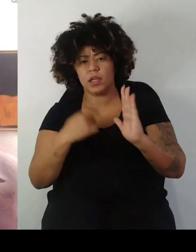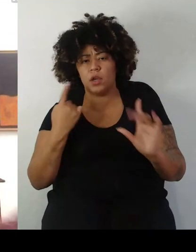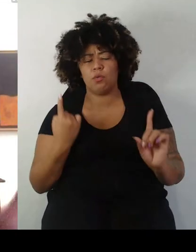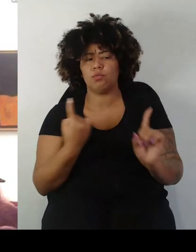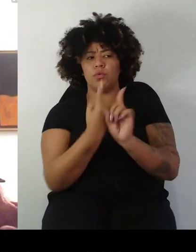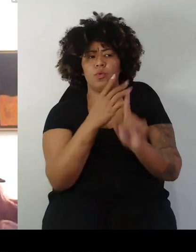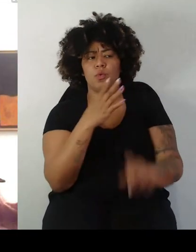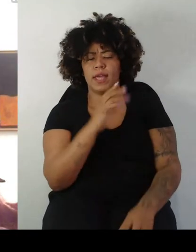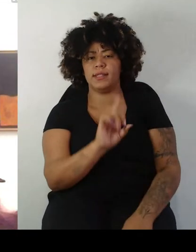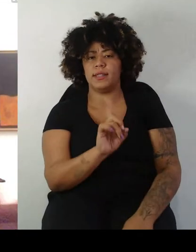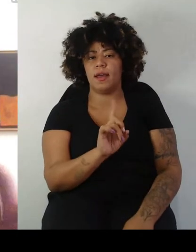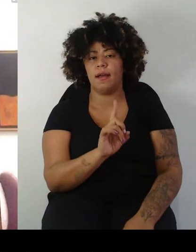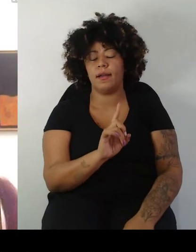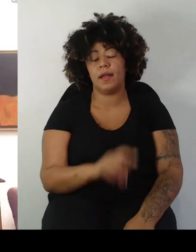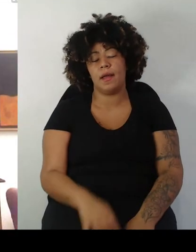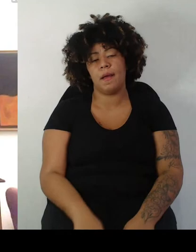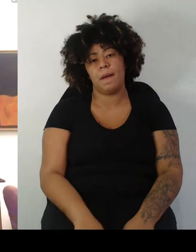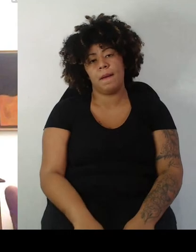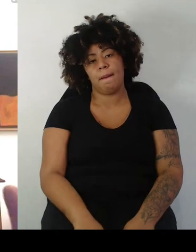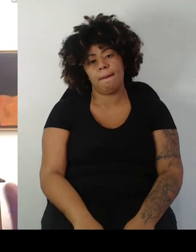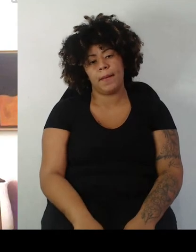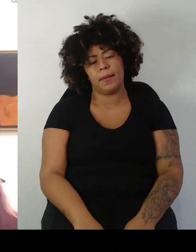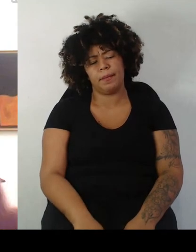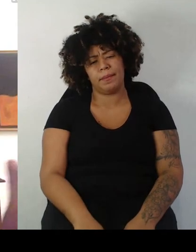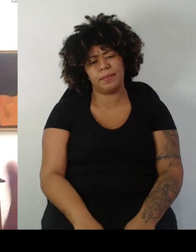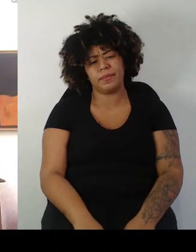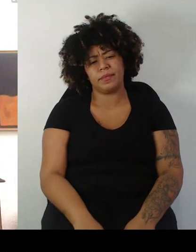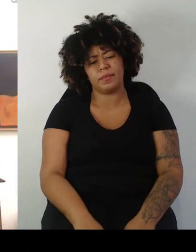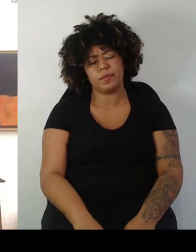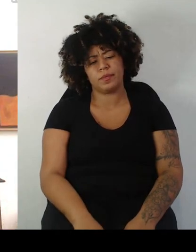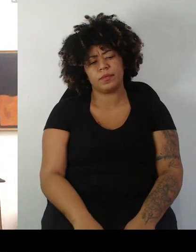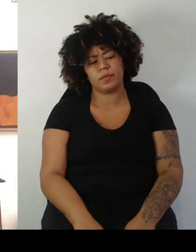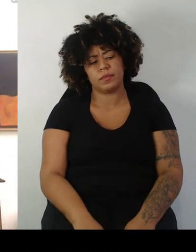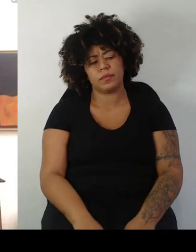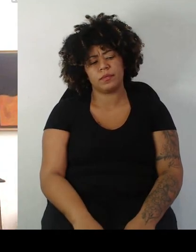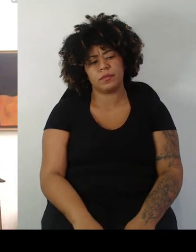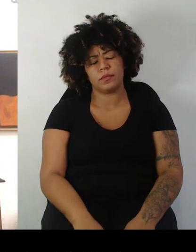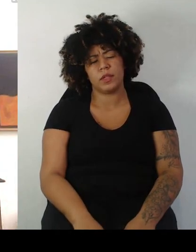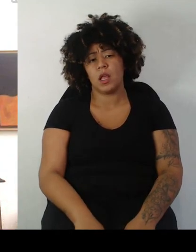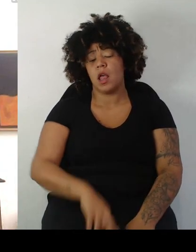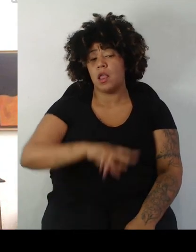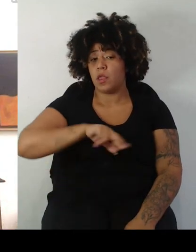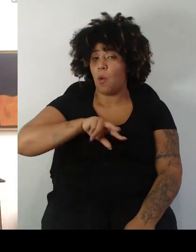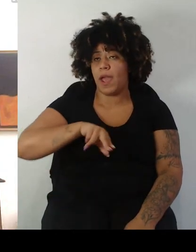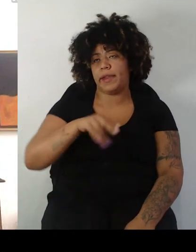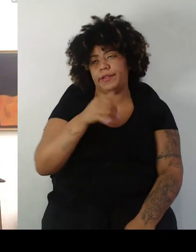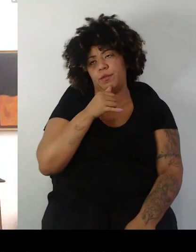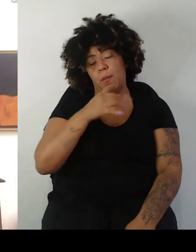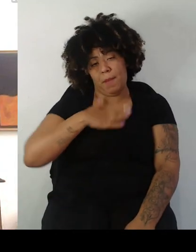essas pinturas não eram necessariamente as melhores pinturas de bacon